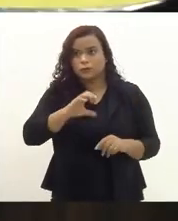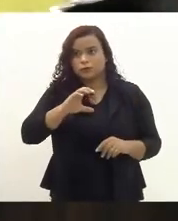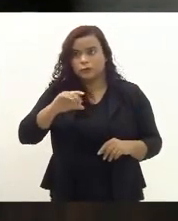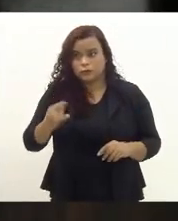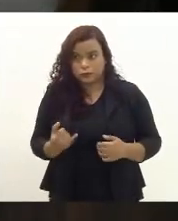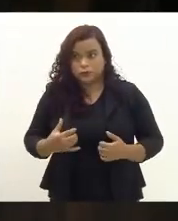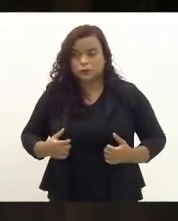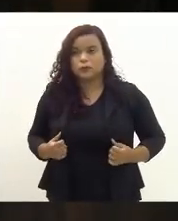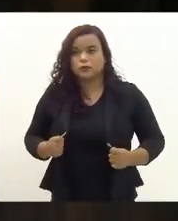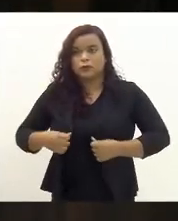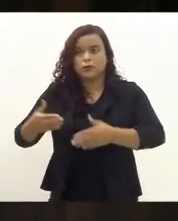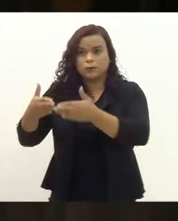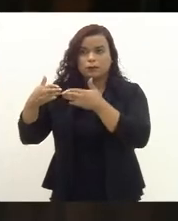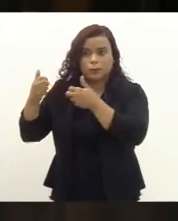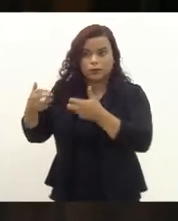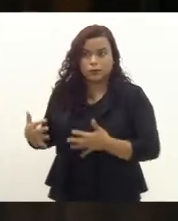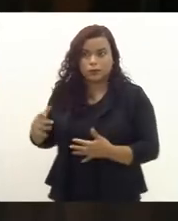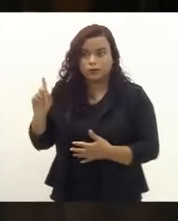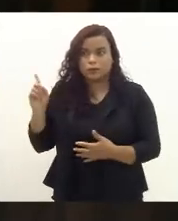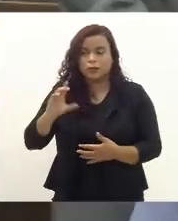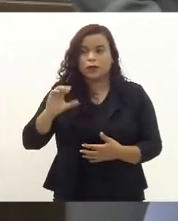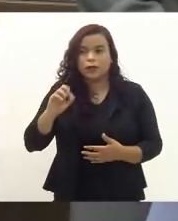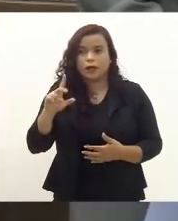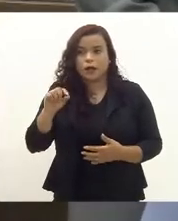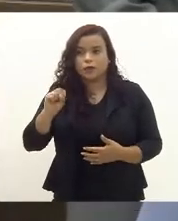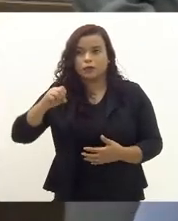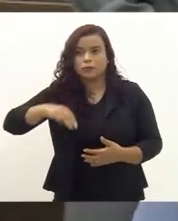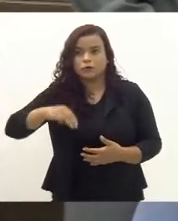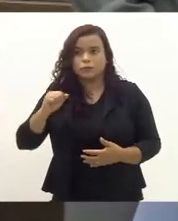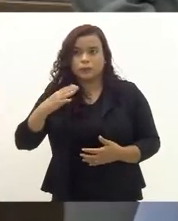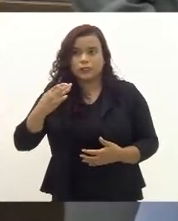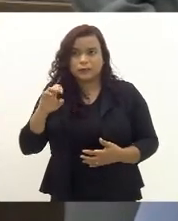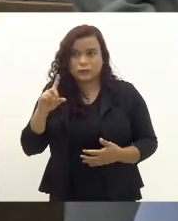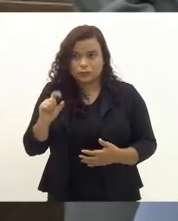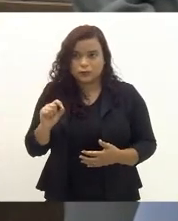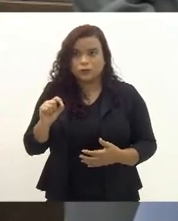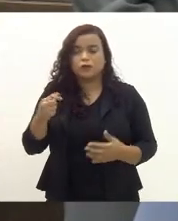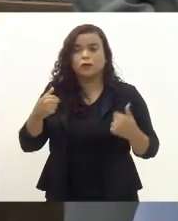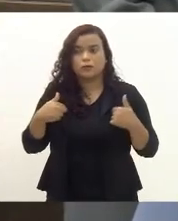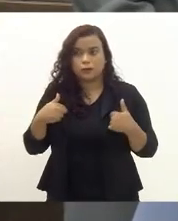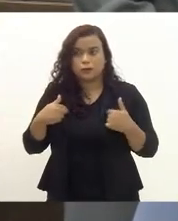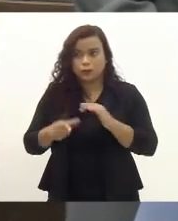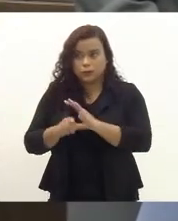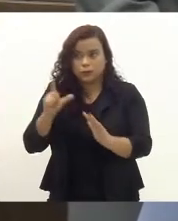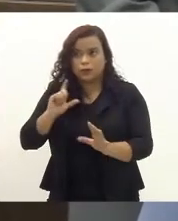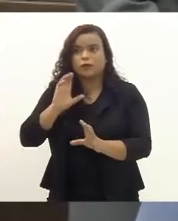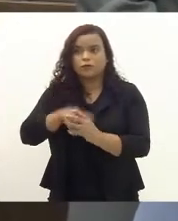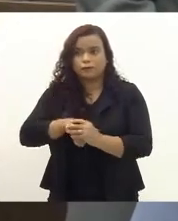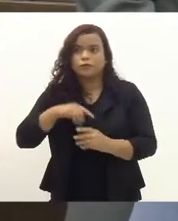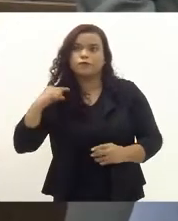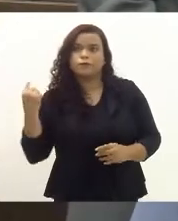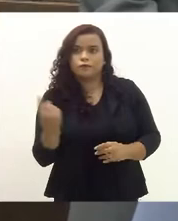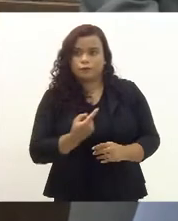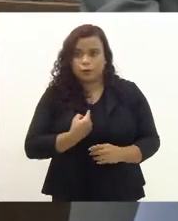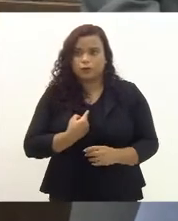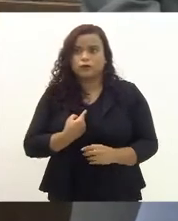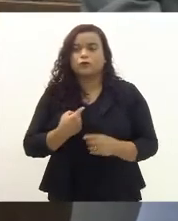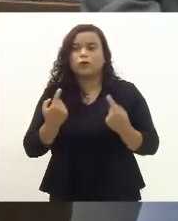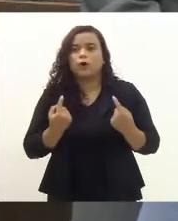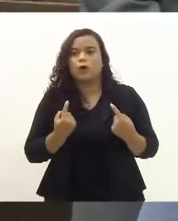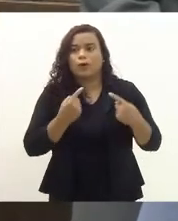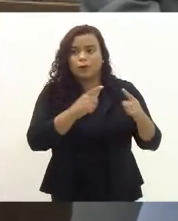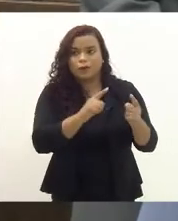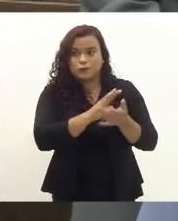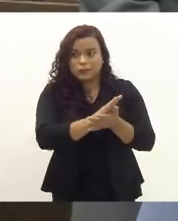deputado Carlos Macedo senhor presidente eu vou até antecipar aqui o nosso voto combater a intolerância